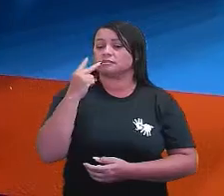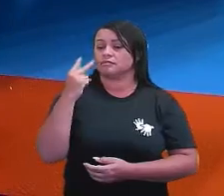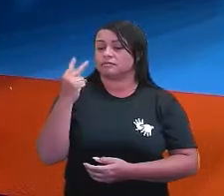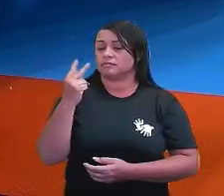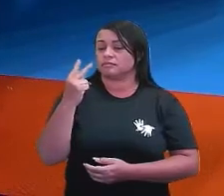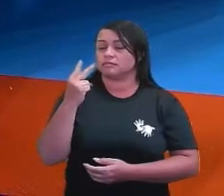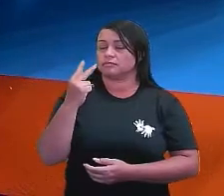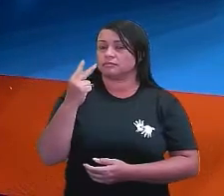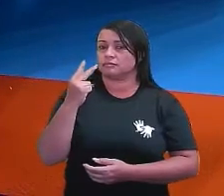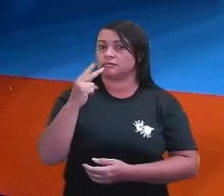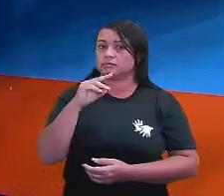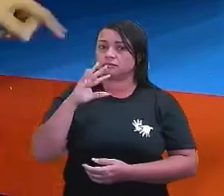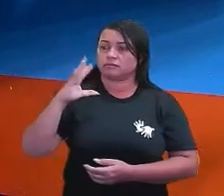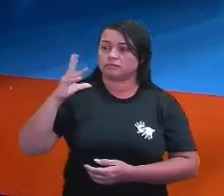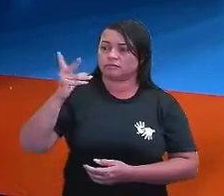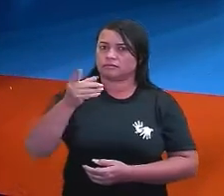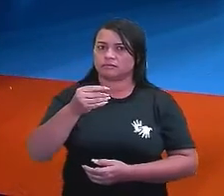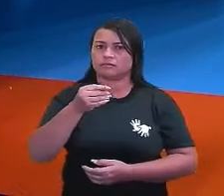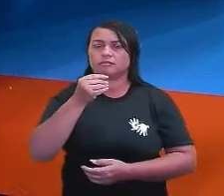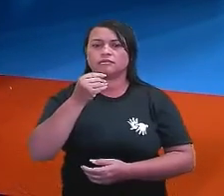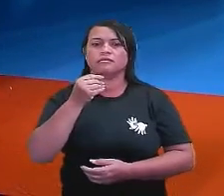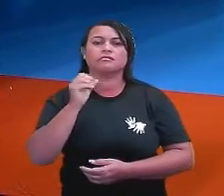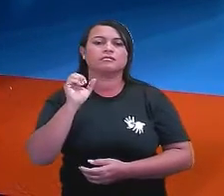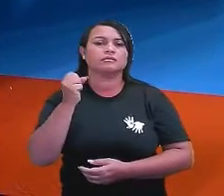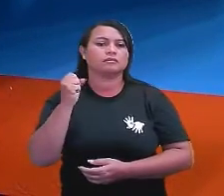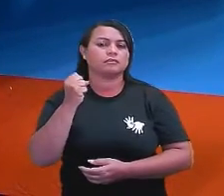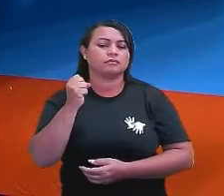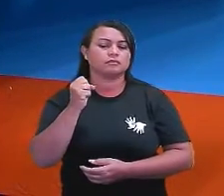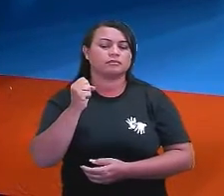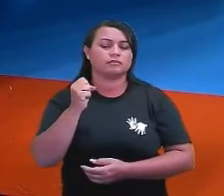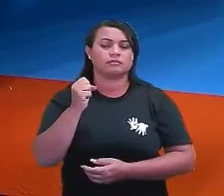de 8. Então, eu tenho